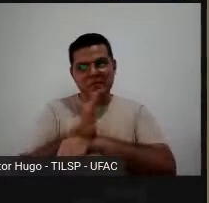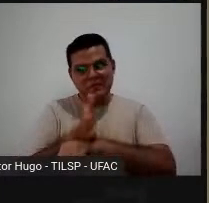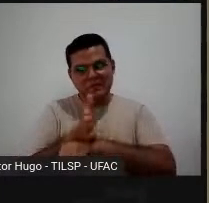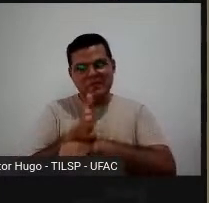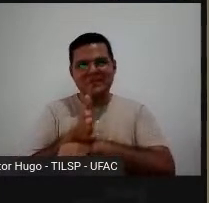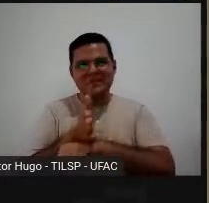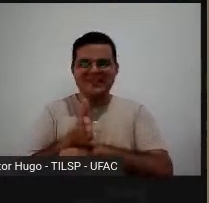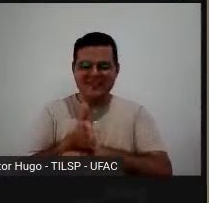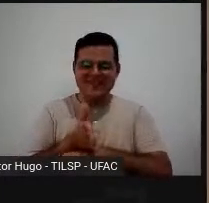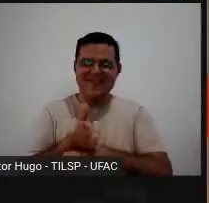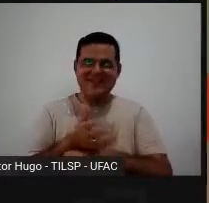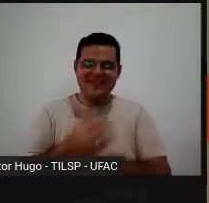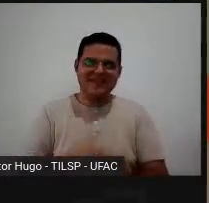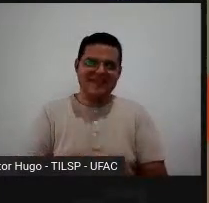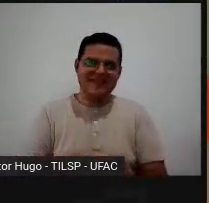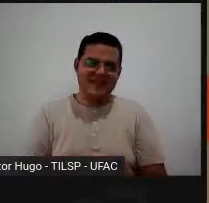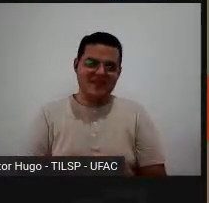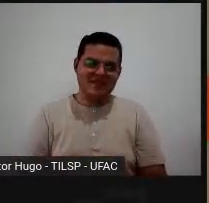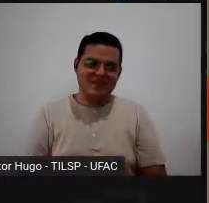de...